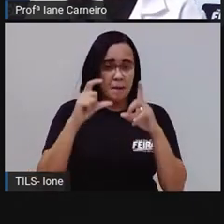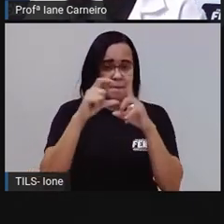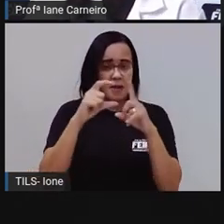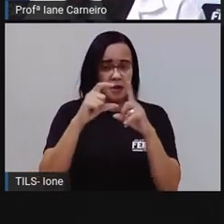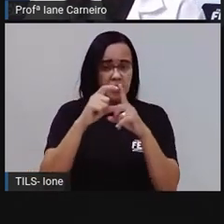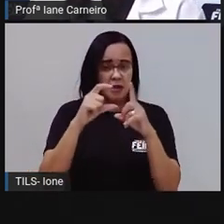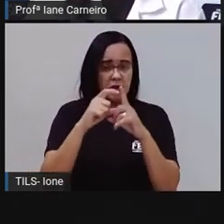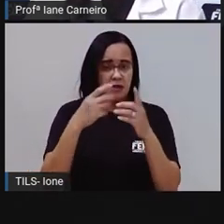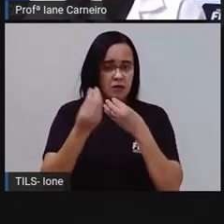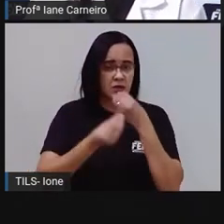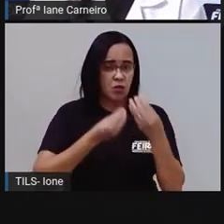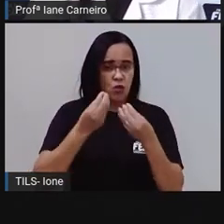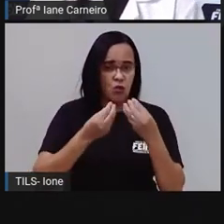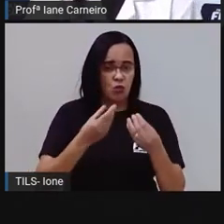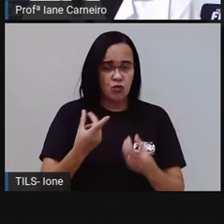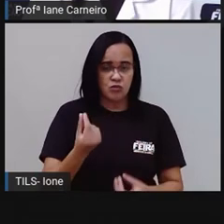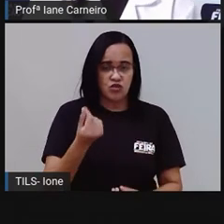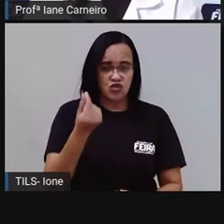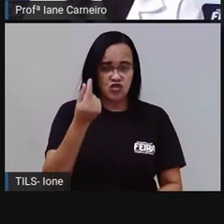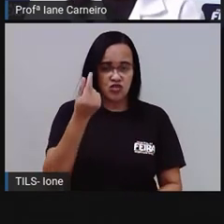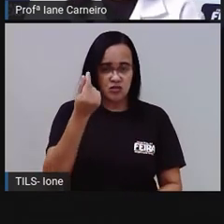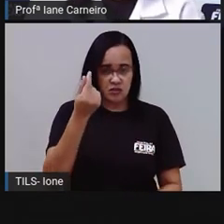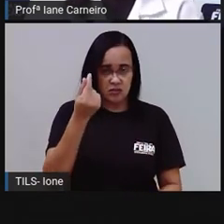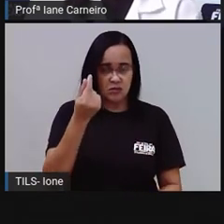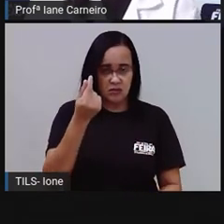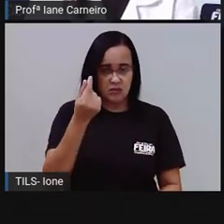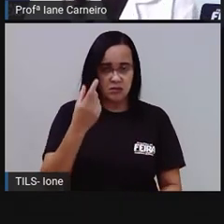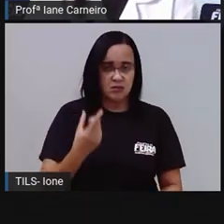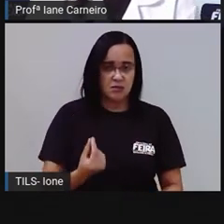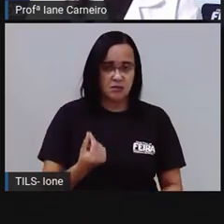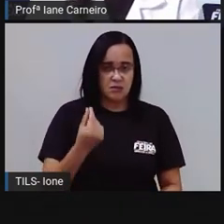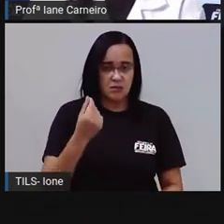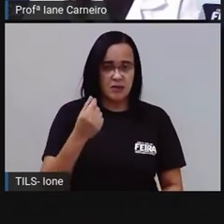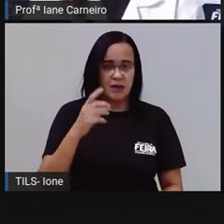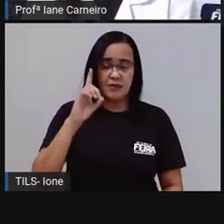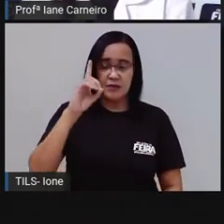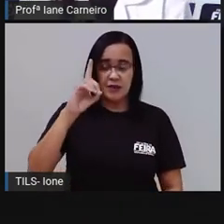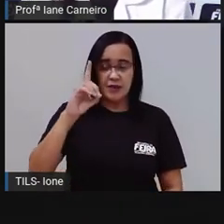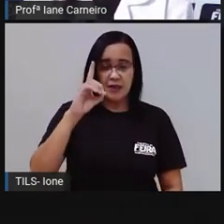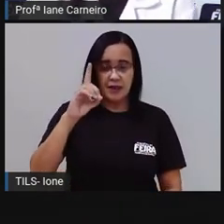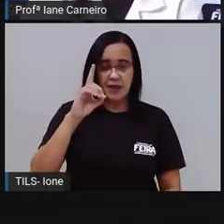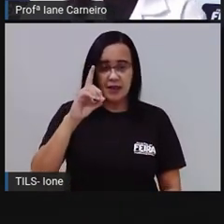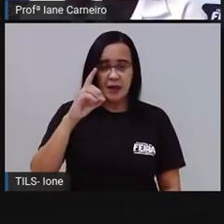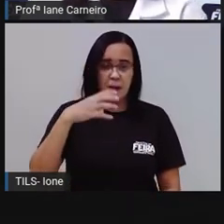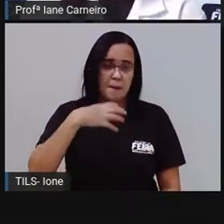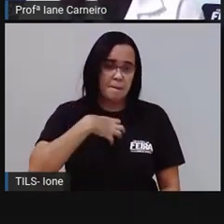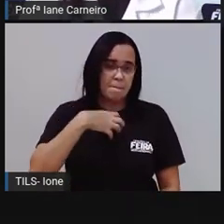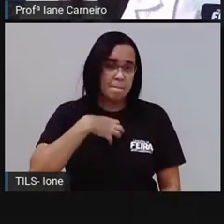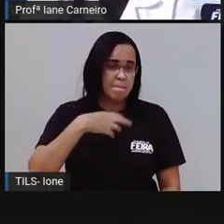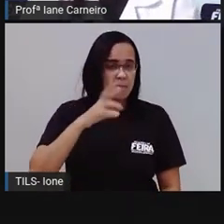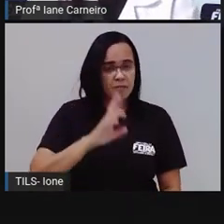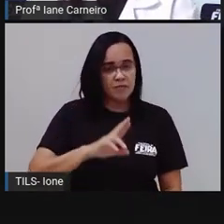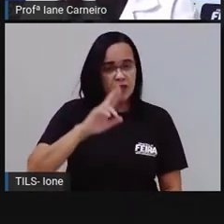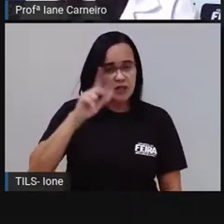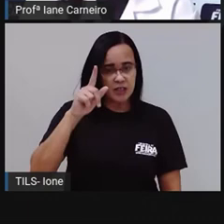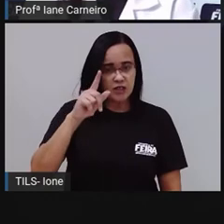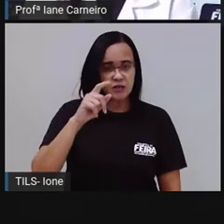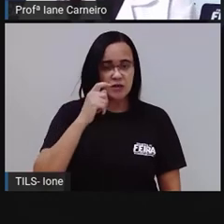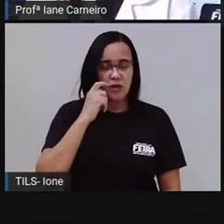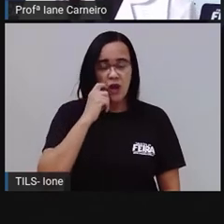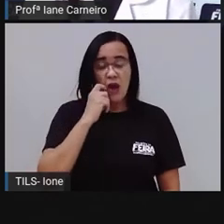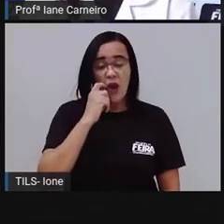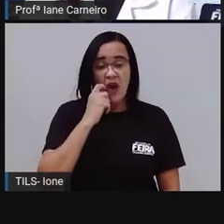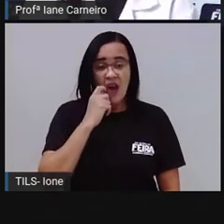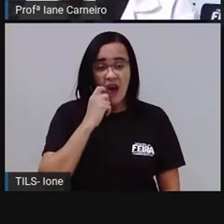dinheiro, né? E aí o D, né? O D. Ele tem um som diferente quando ele está acompanhado de